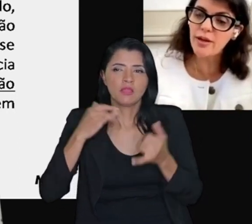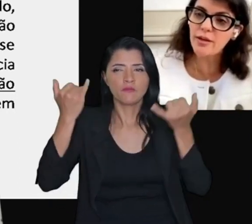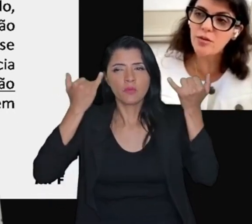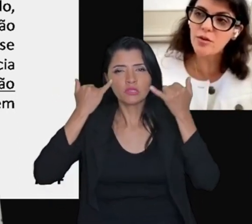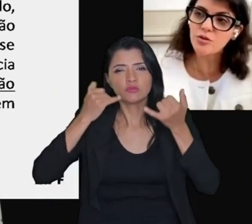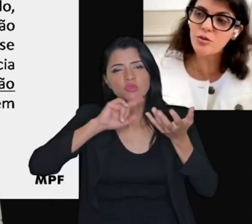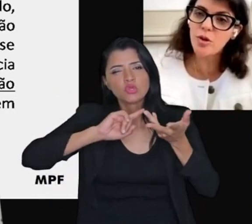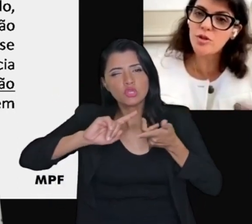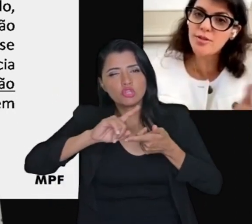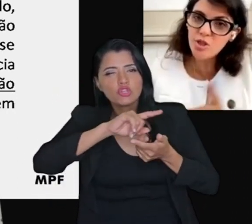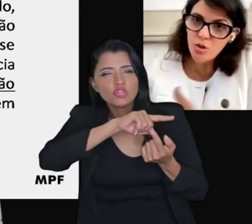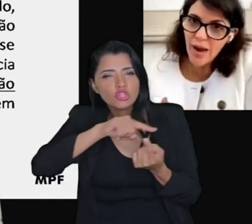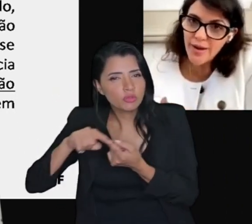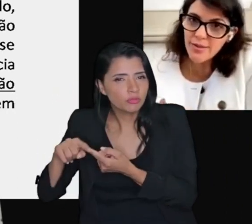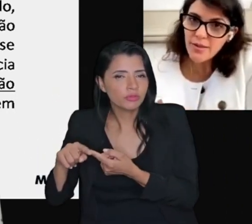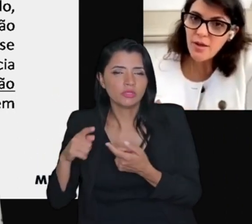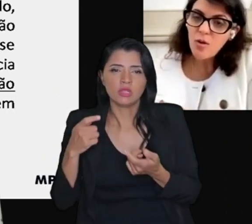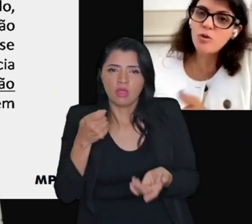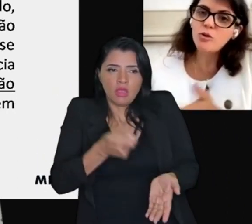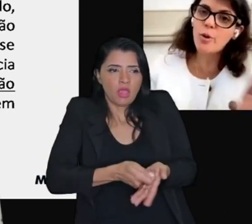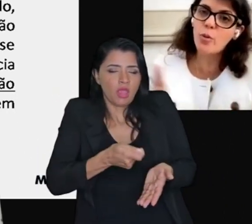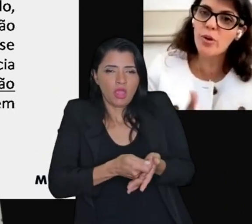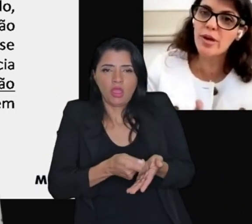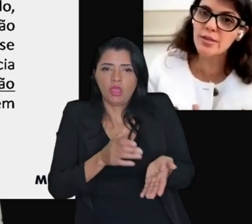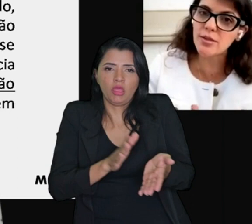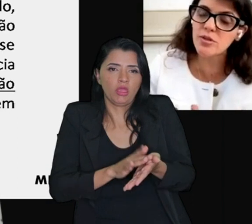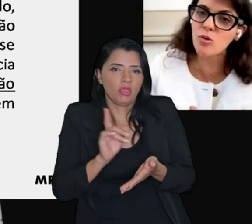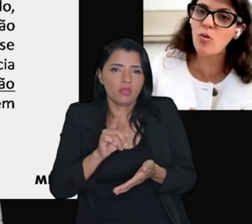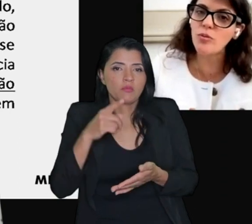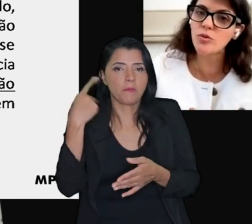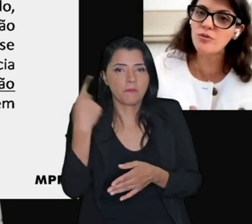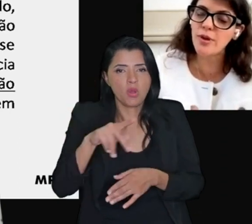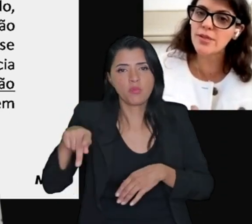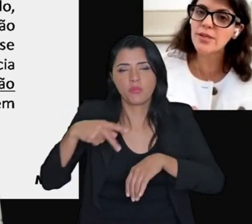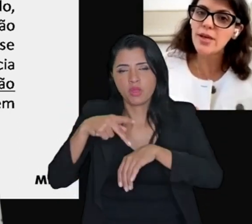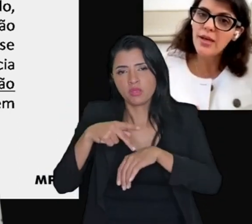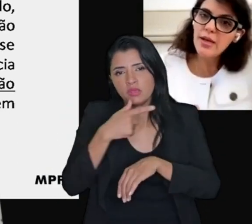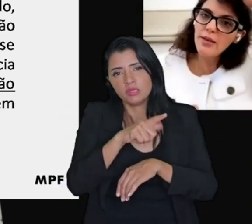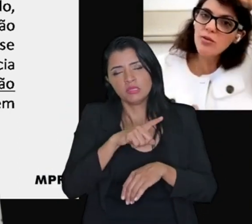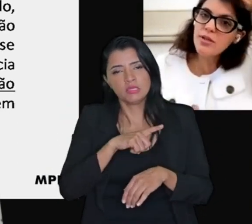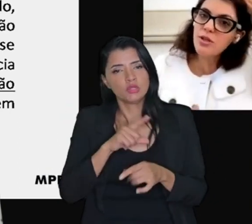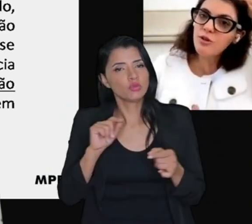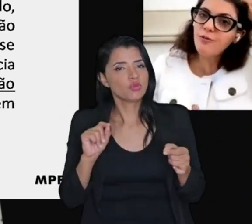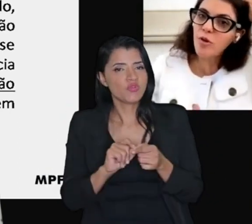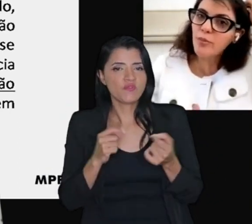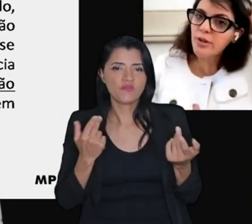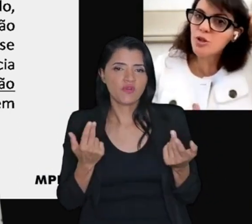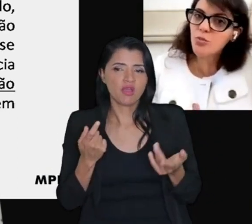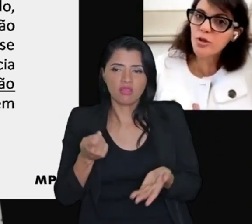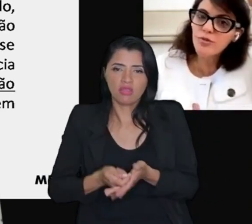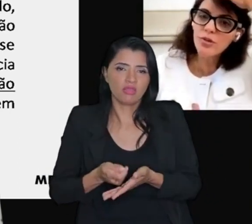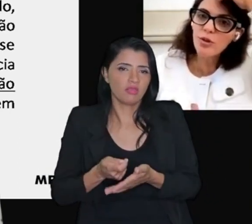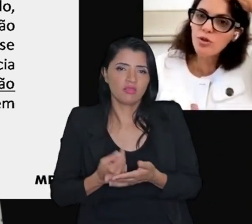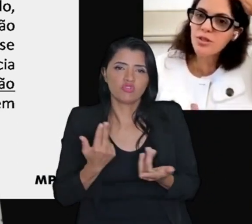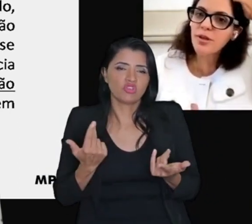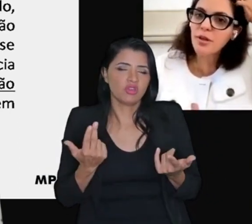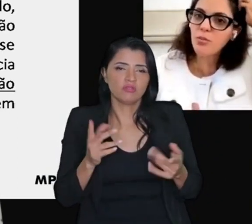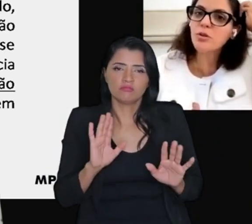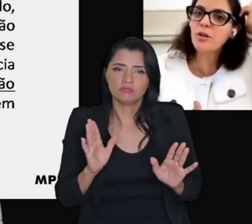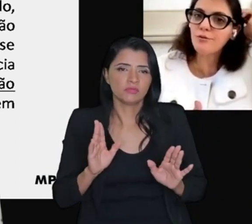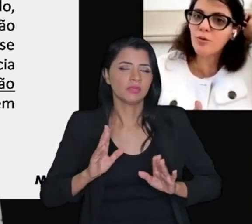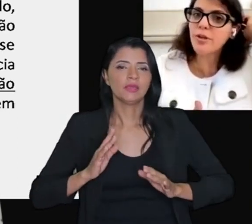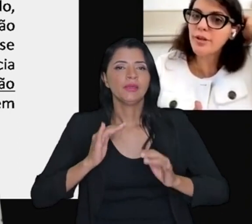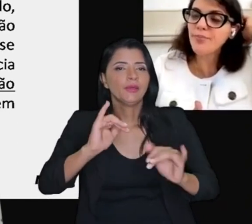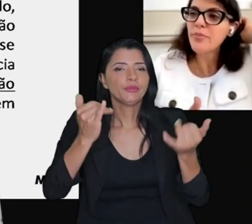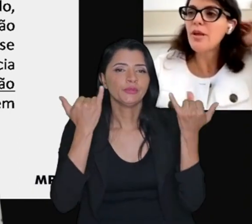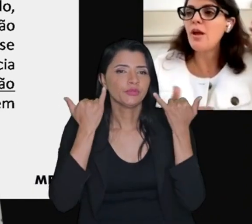forma, né? Então a gente não pode exigir o mais, quando no próprio país não se faz, não se exige forma, né? A gente pode fazer uma notícia crime